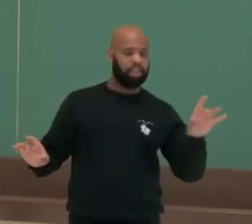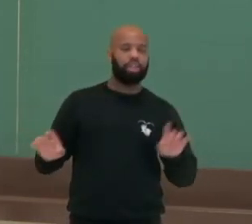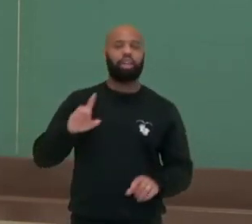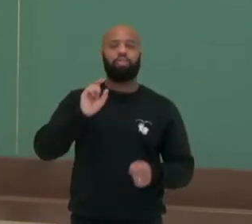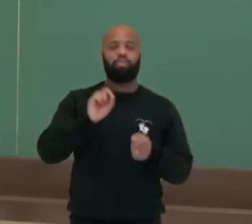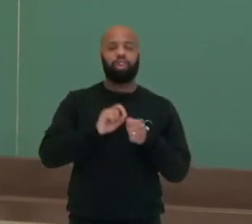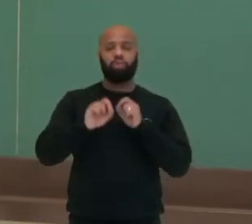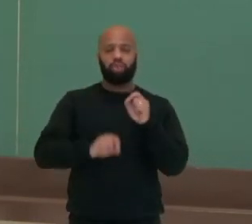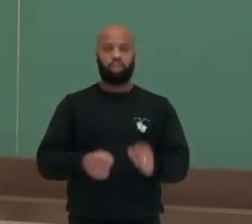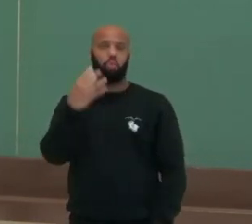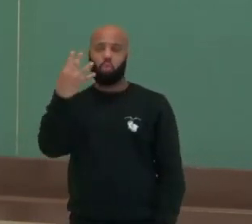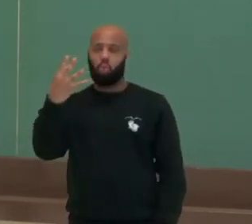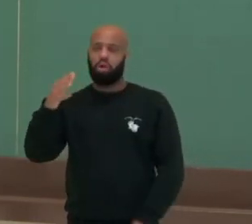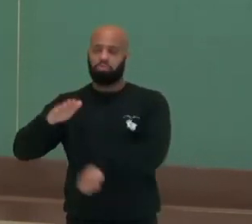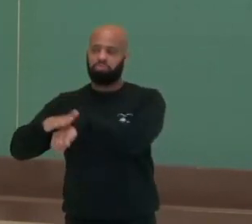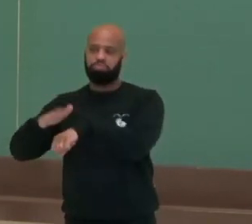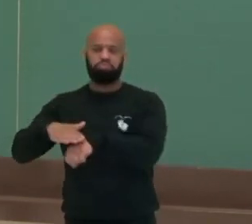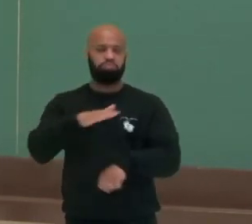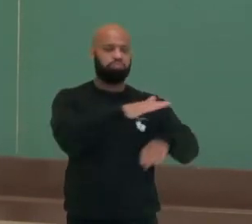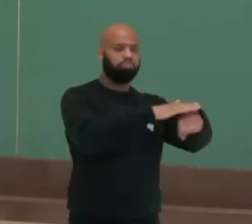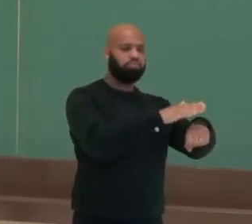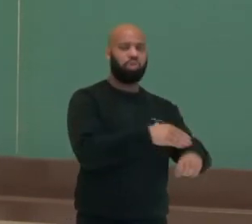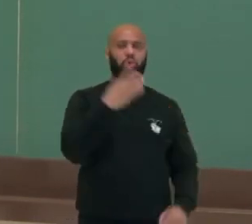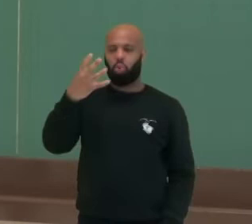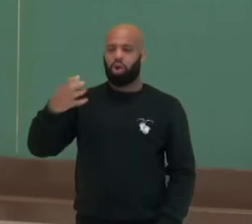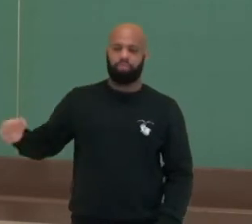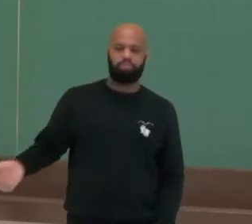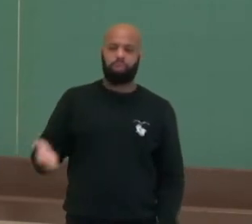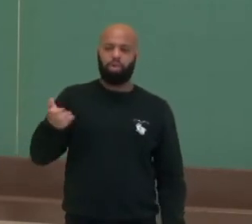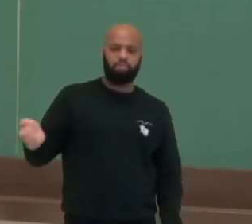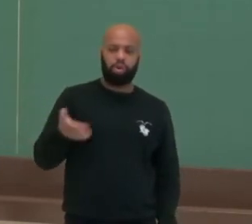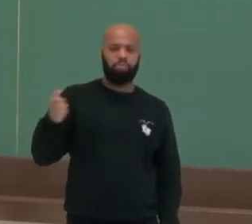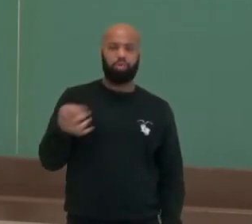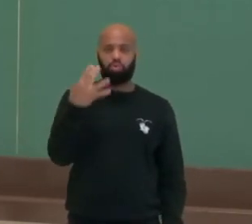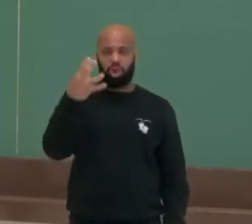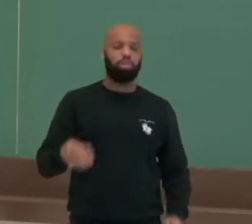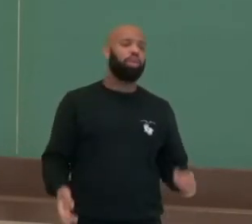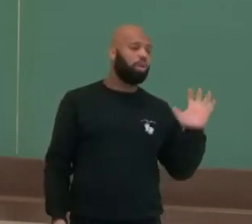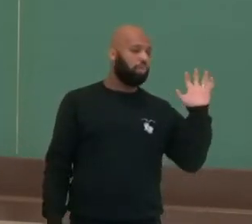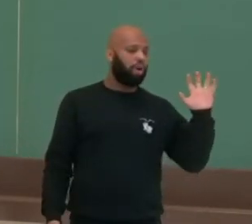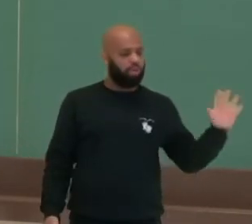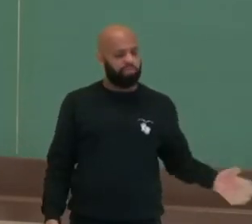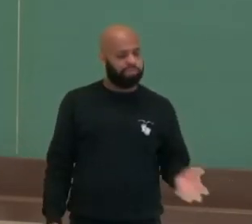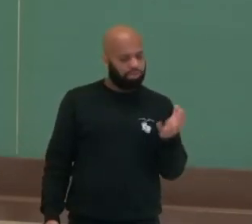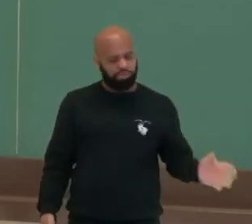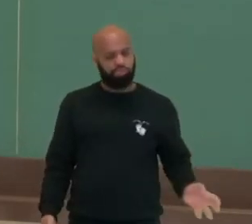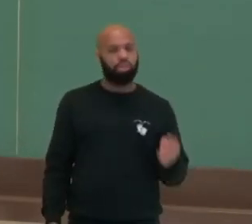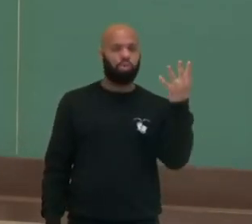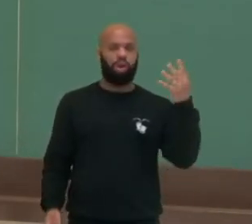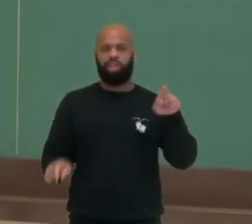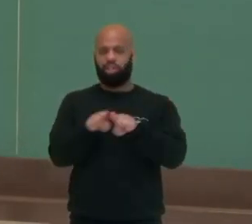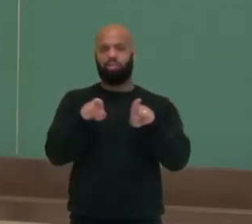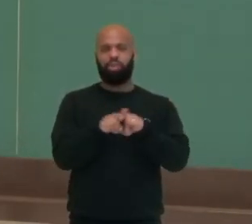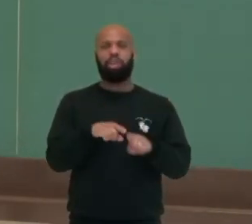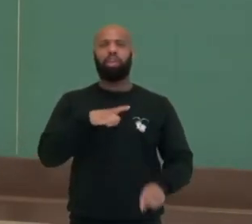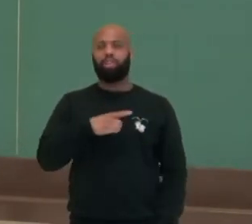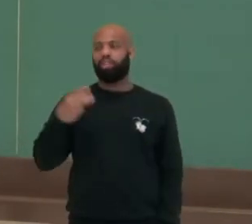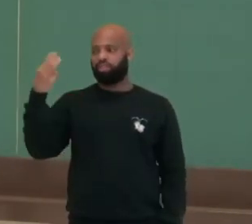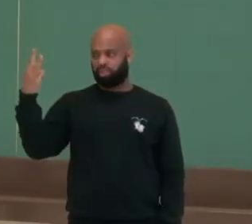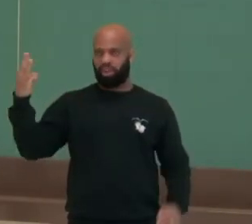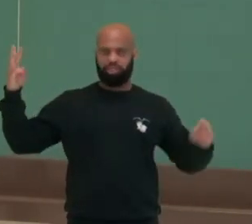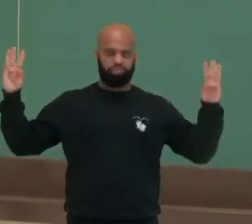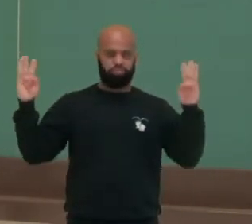lançar as 4 bolas, tá? Então, são as 3 formas que a gente tem de disputa da bocha: o trio,